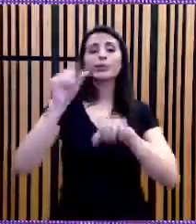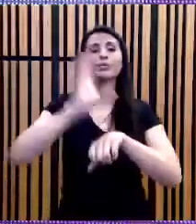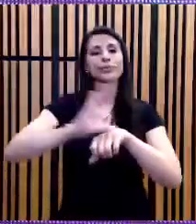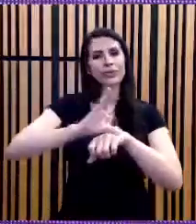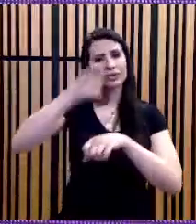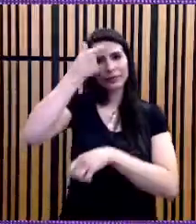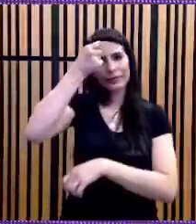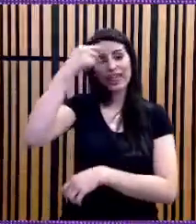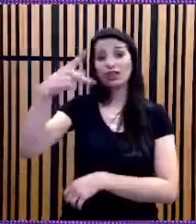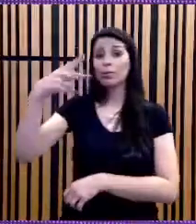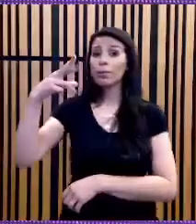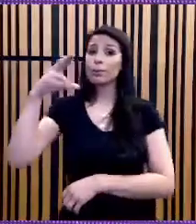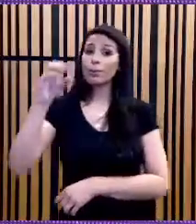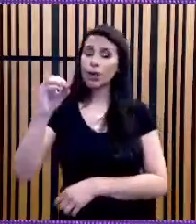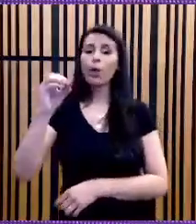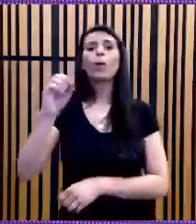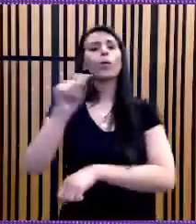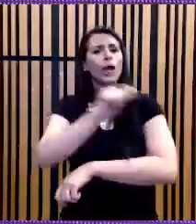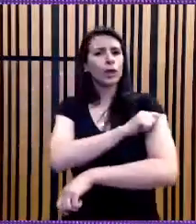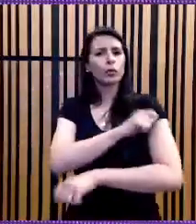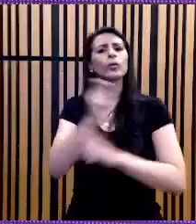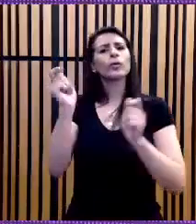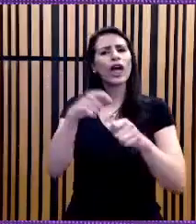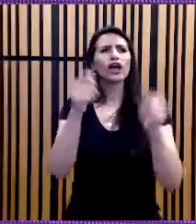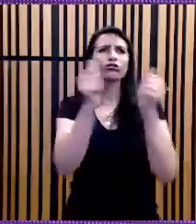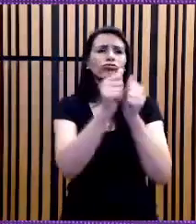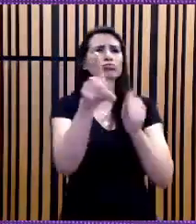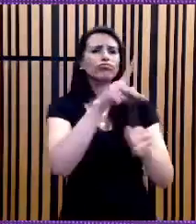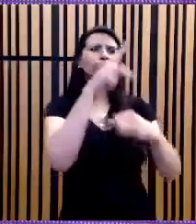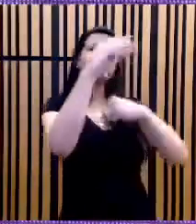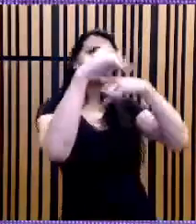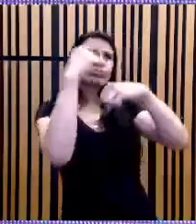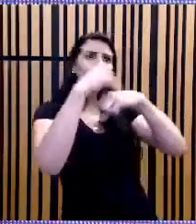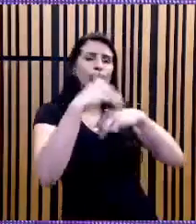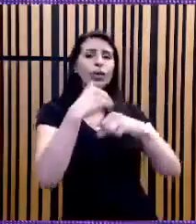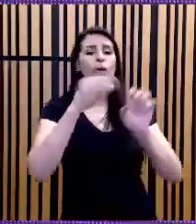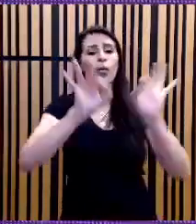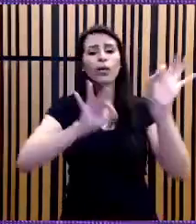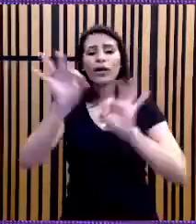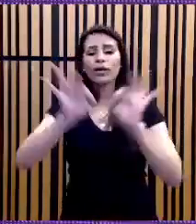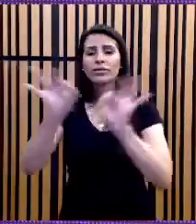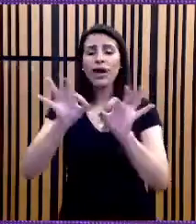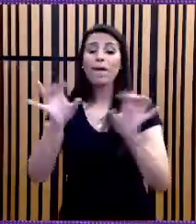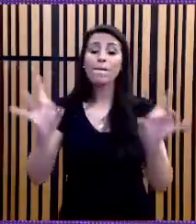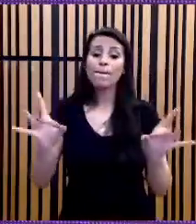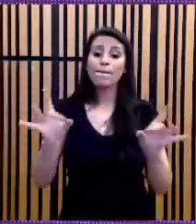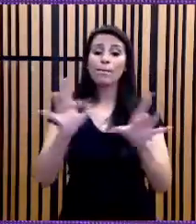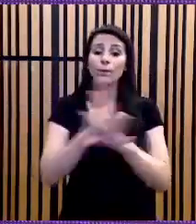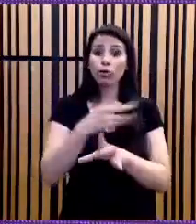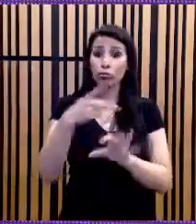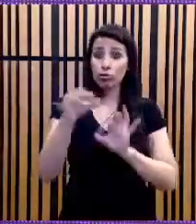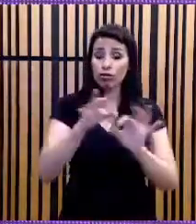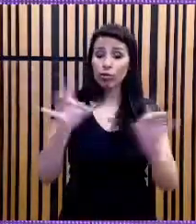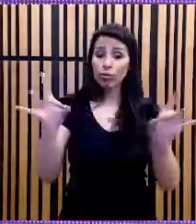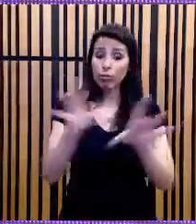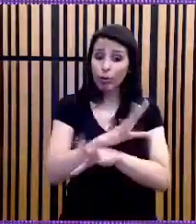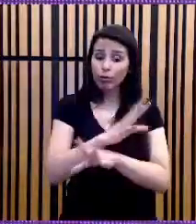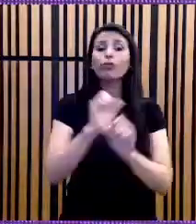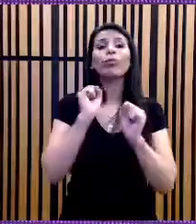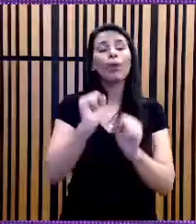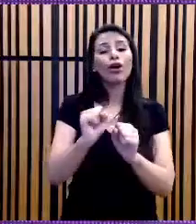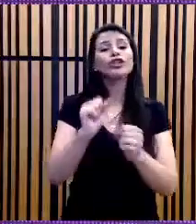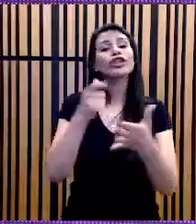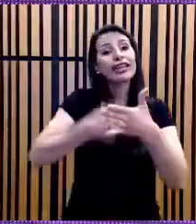de negócios, contando com a consultoria dos professores, e quando terminar o seu projeto, ainda pode concorrer a